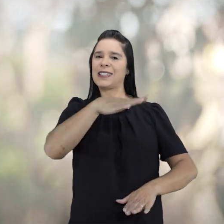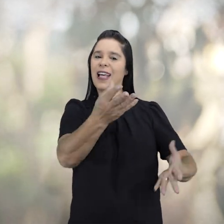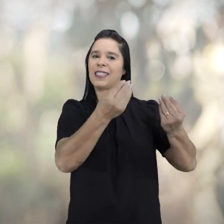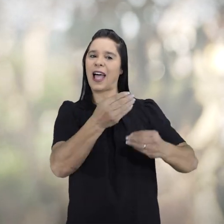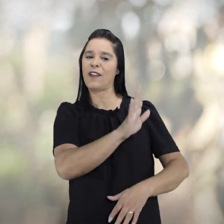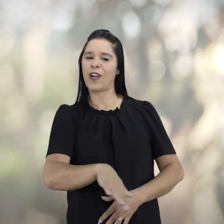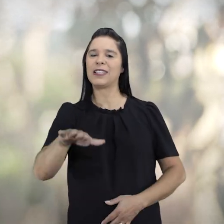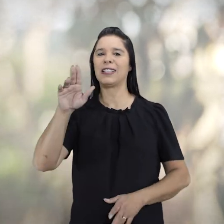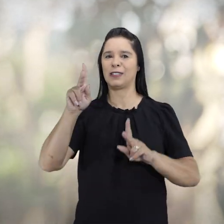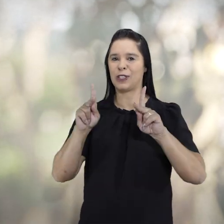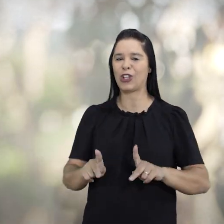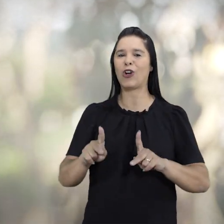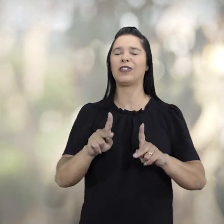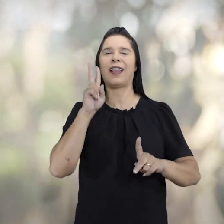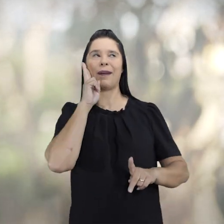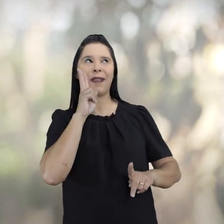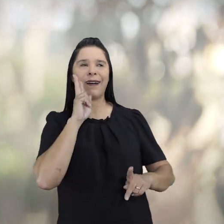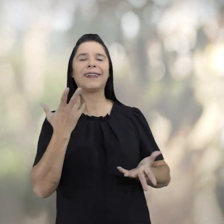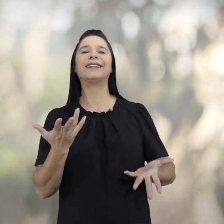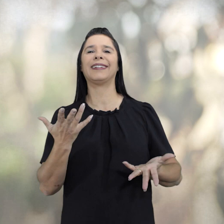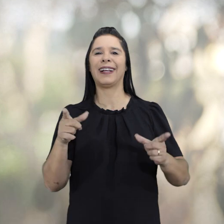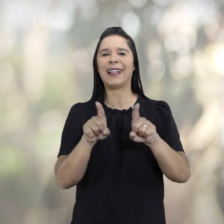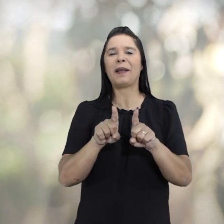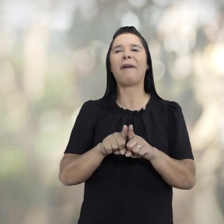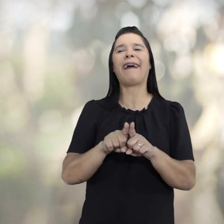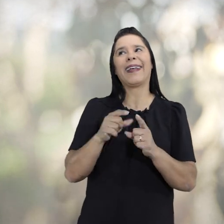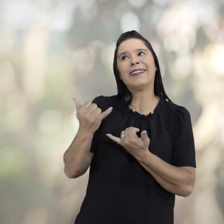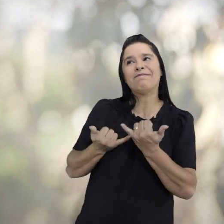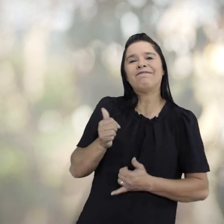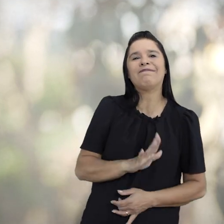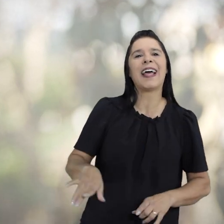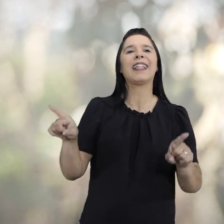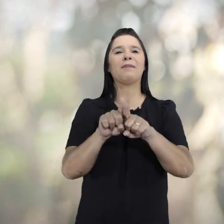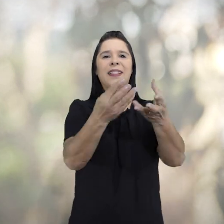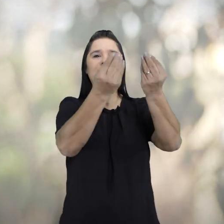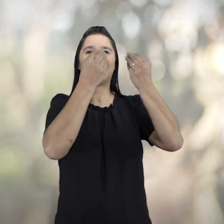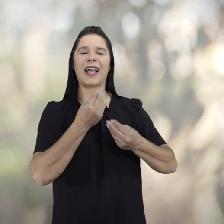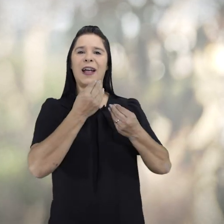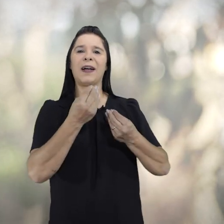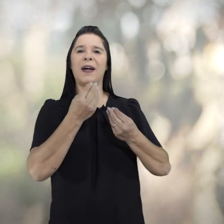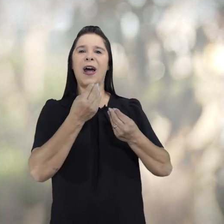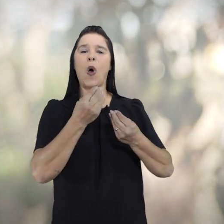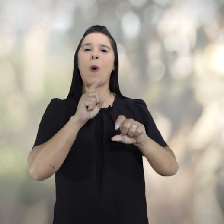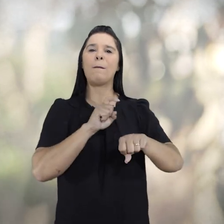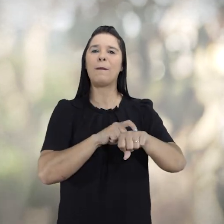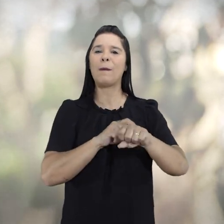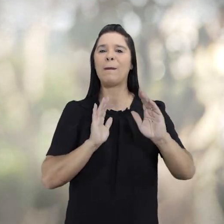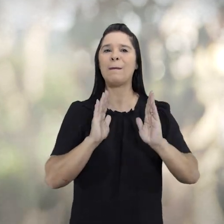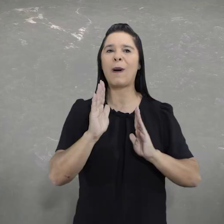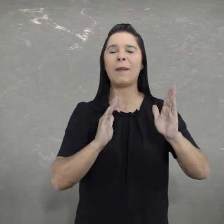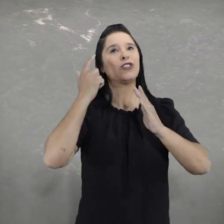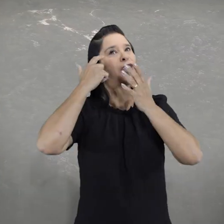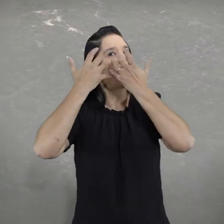infância dessas pessoas, consegue trazer a meninice e consegue também trazer para eles para um momento